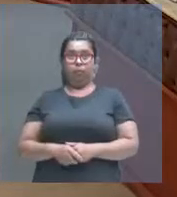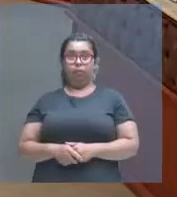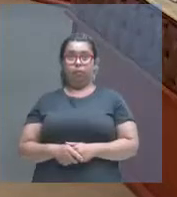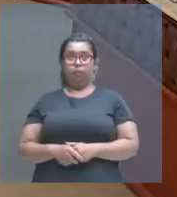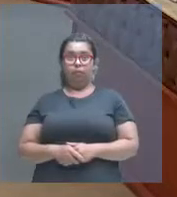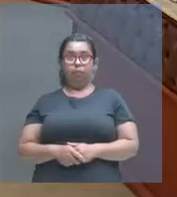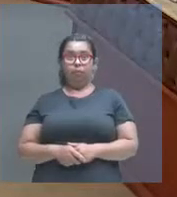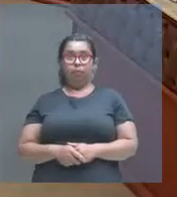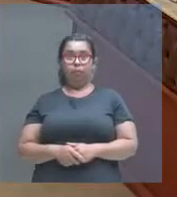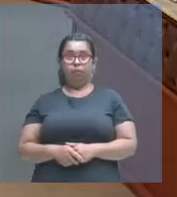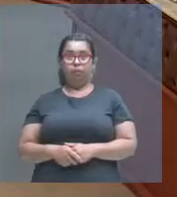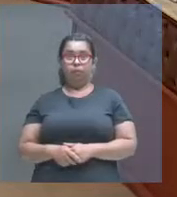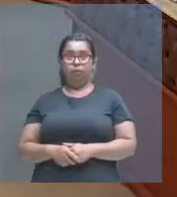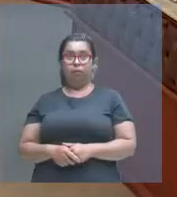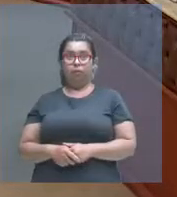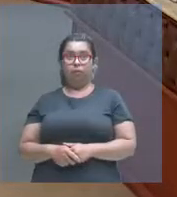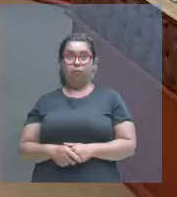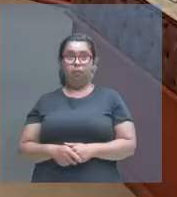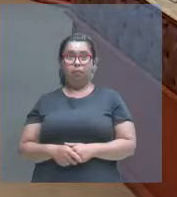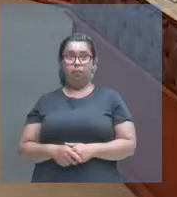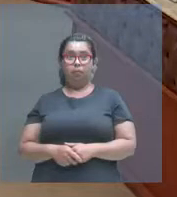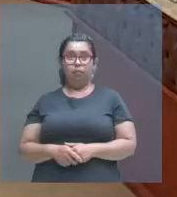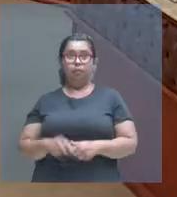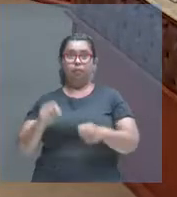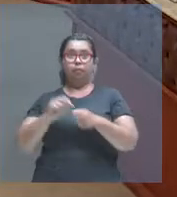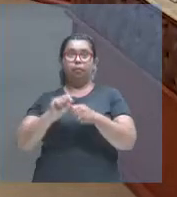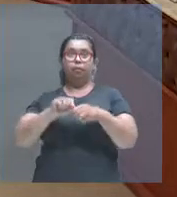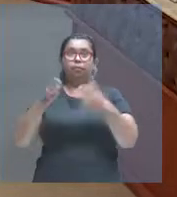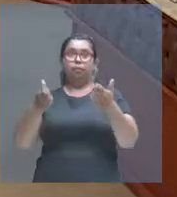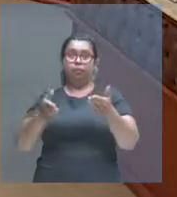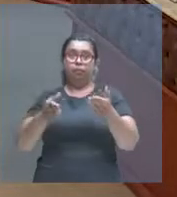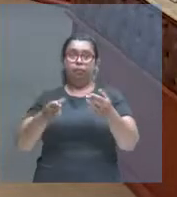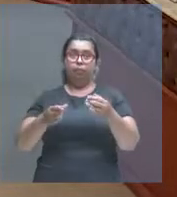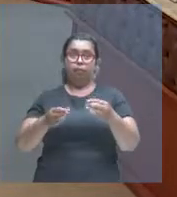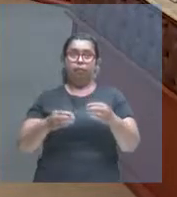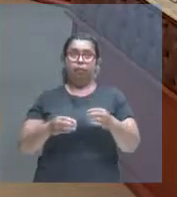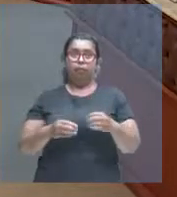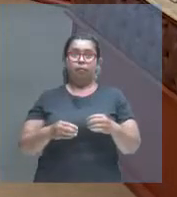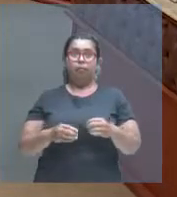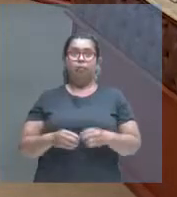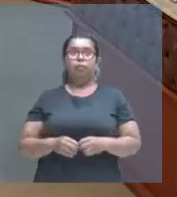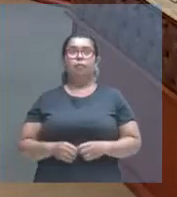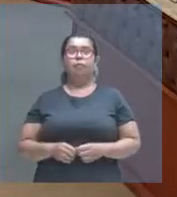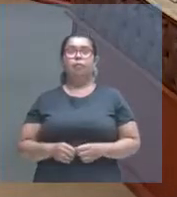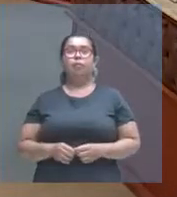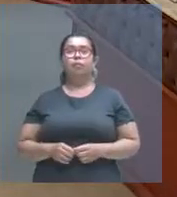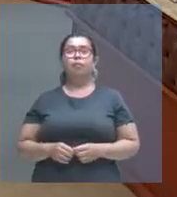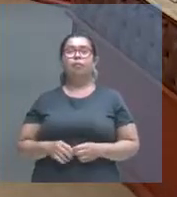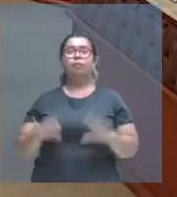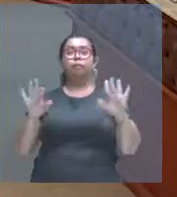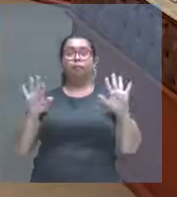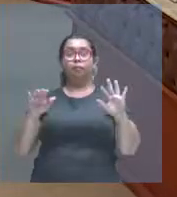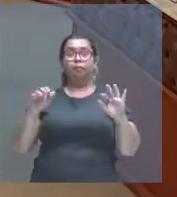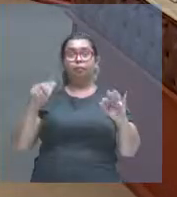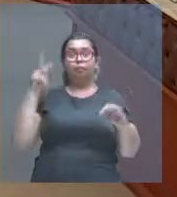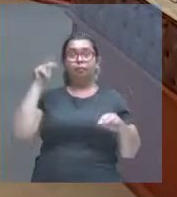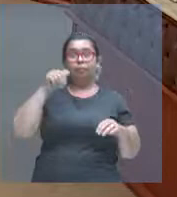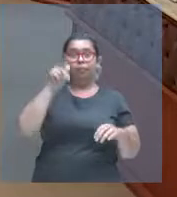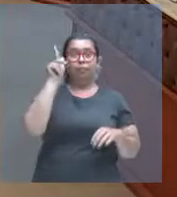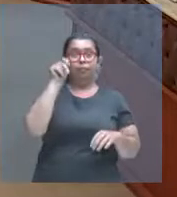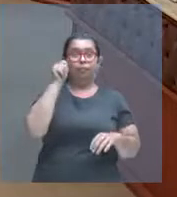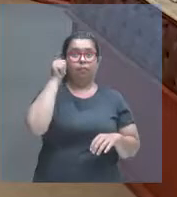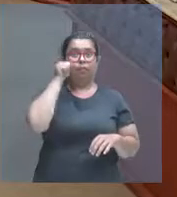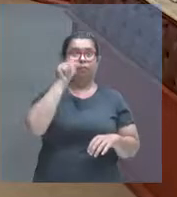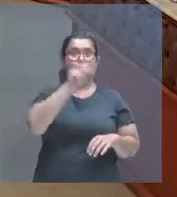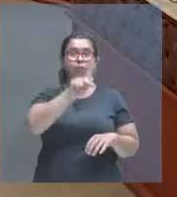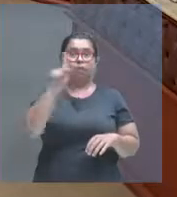O senhor quer falar mesmo? Vamos fazer a entrega primeiro, das mãos da vereadora professora Dedé, do título